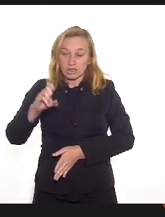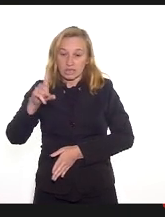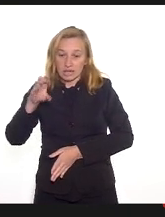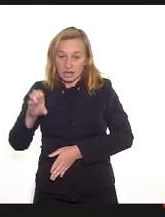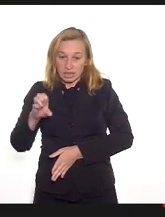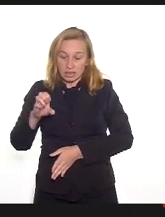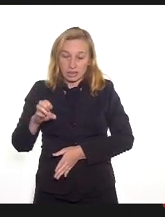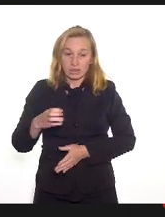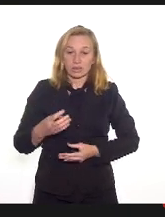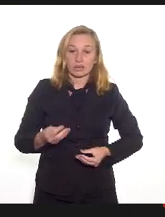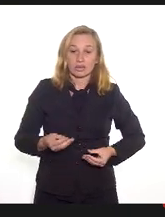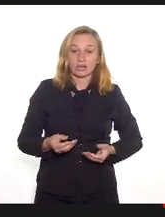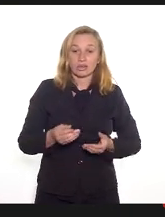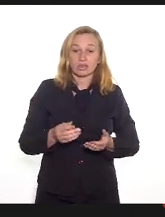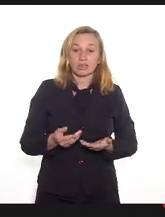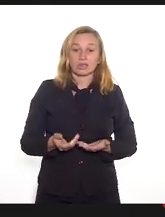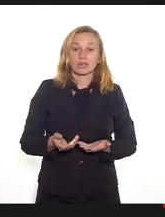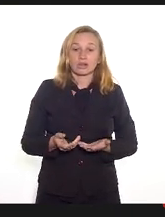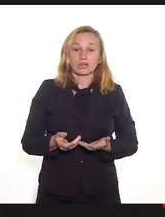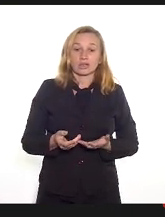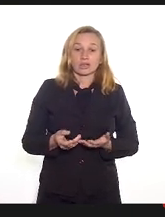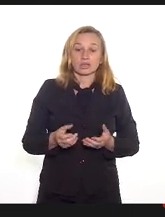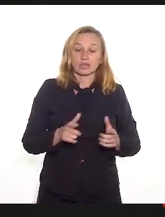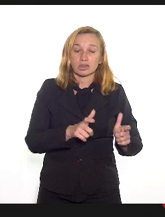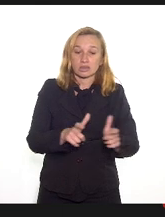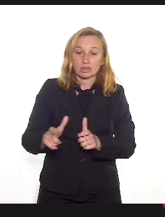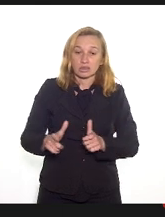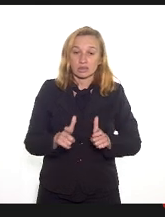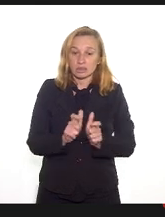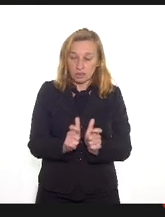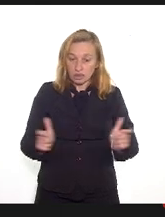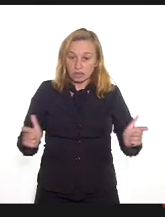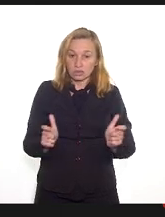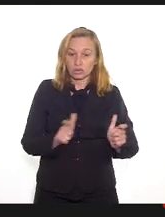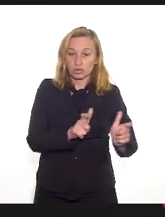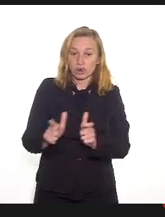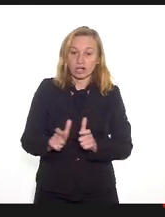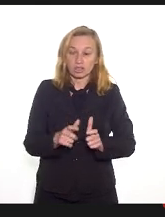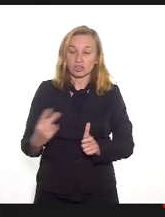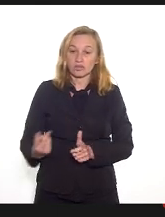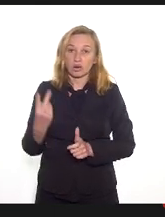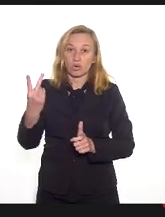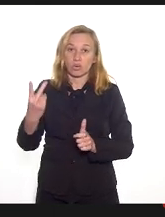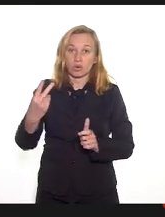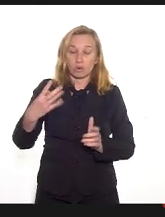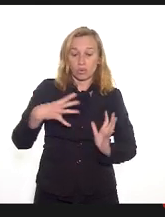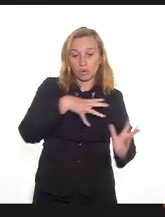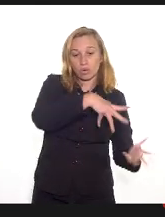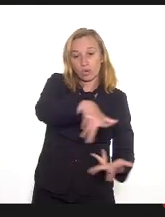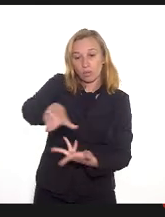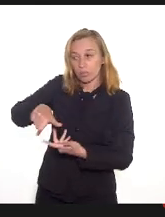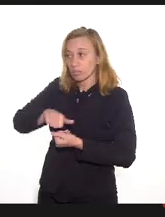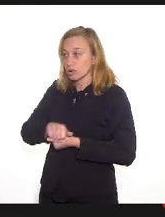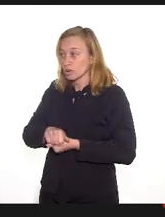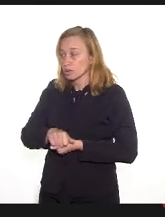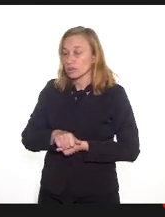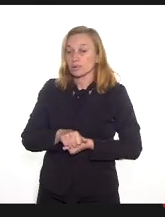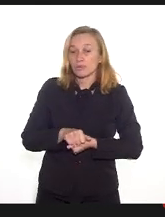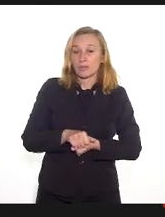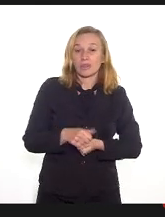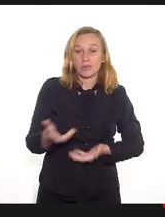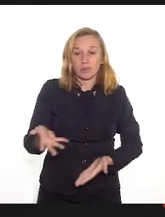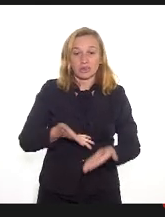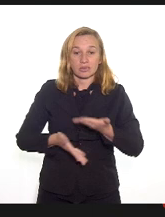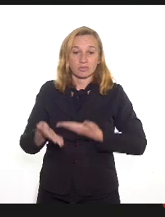a essas grandes cadeias de valores globais. E isso, para participar da